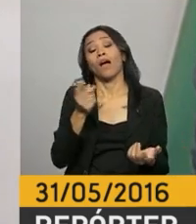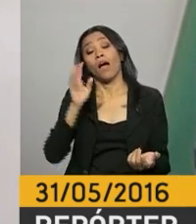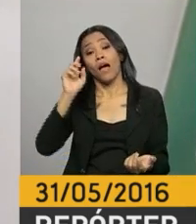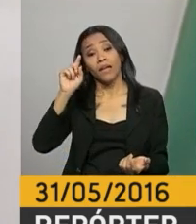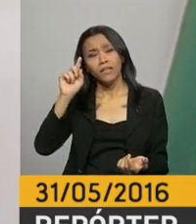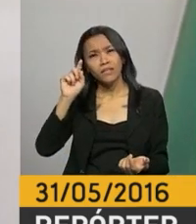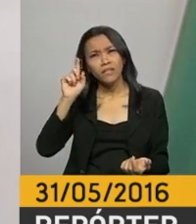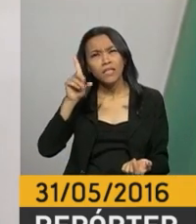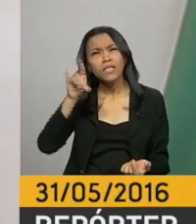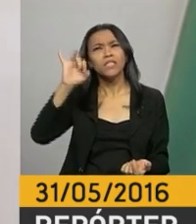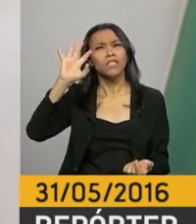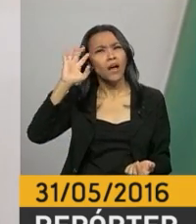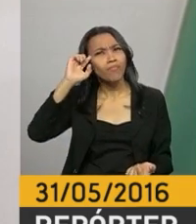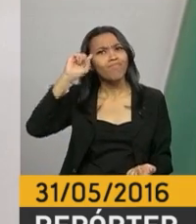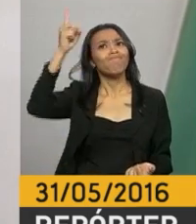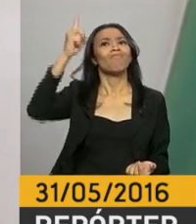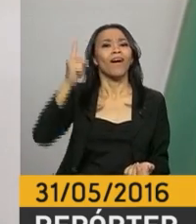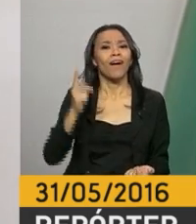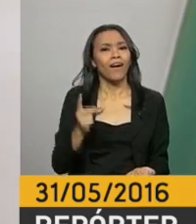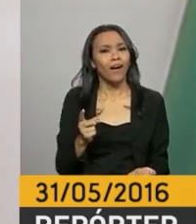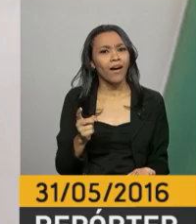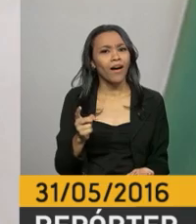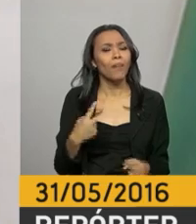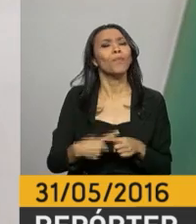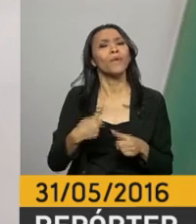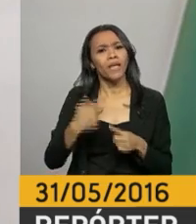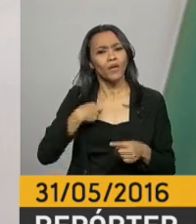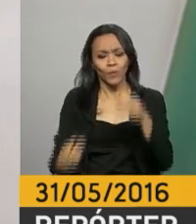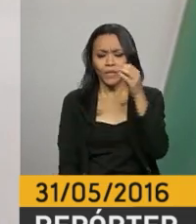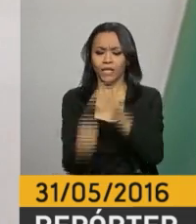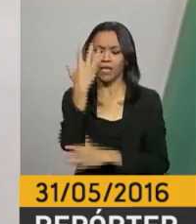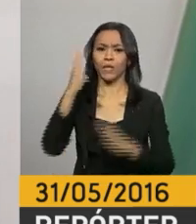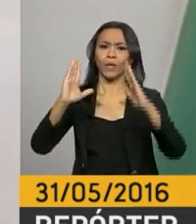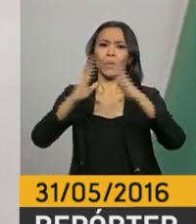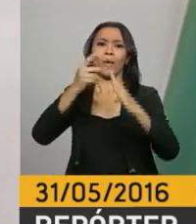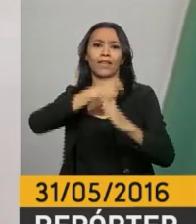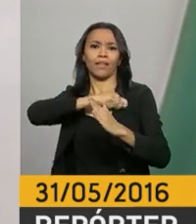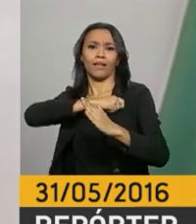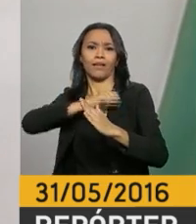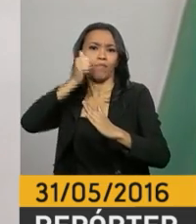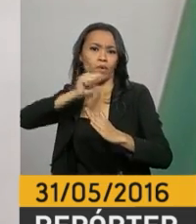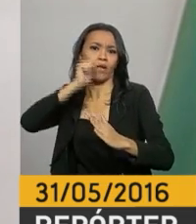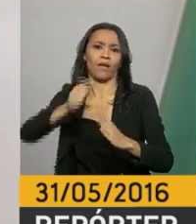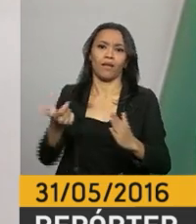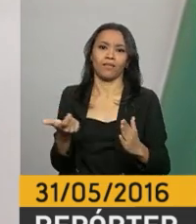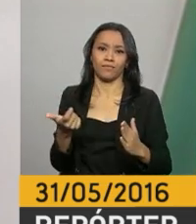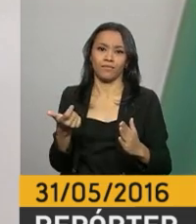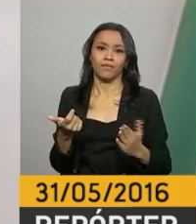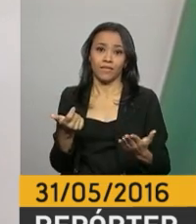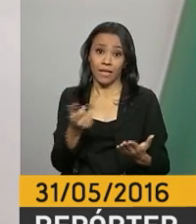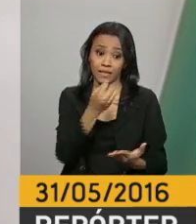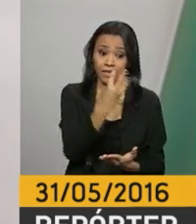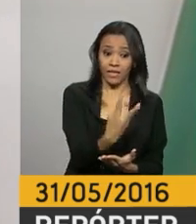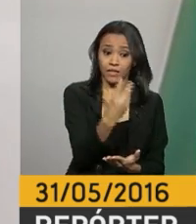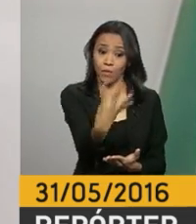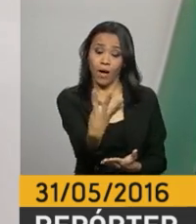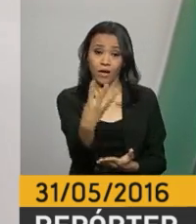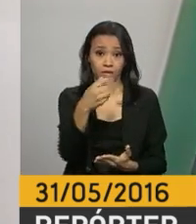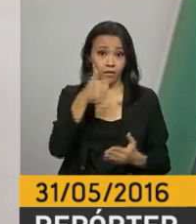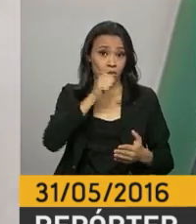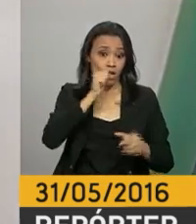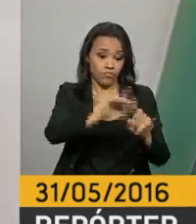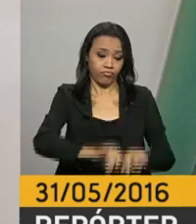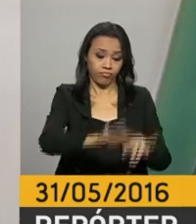hipótese, dizendo muito bem, por que é que eu não crio uma delegacia com uma delegada mulher, 3, 4 escrivãs e 15,